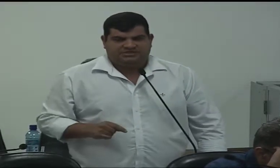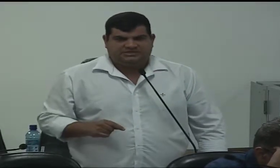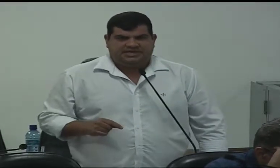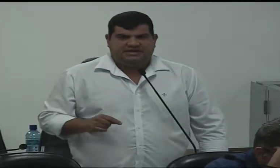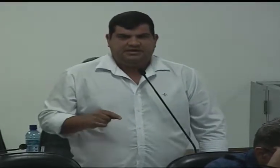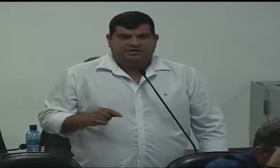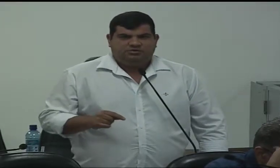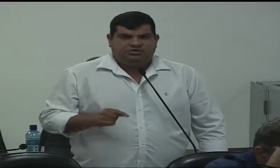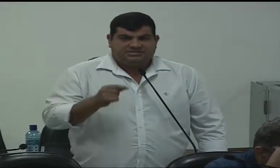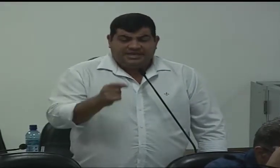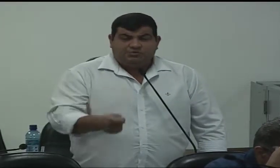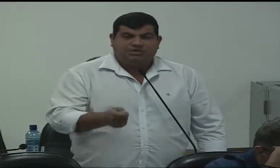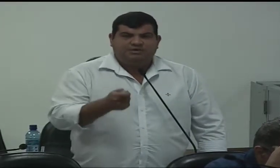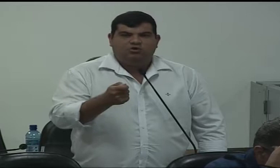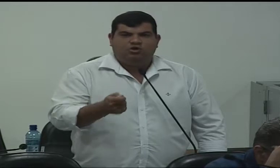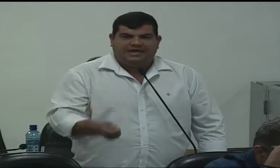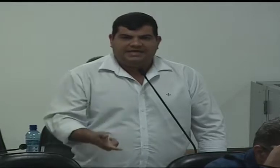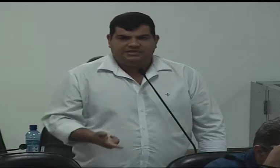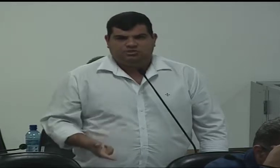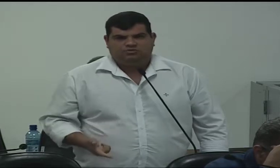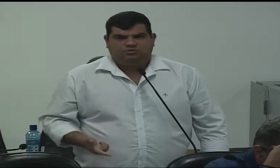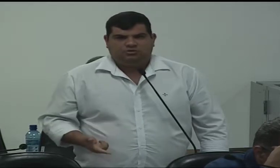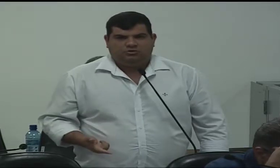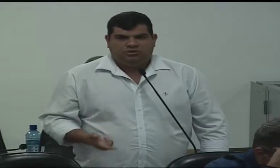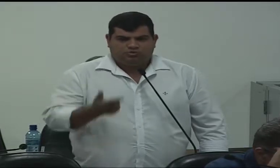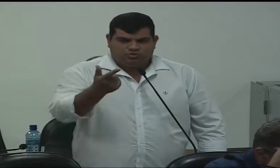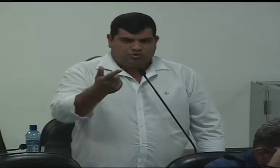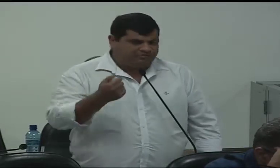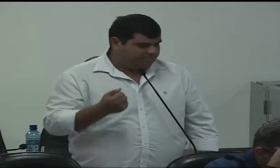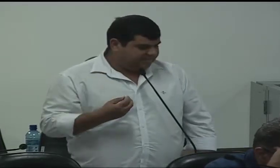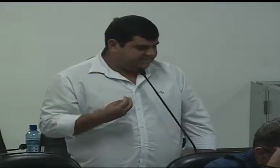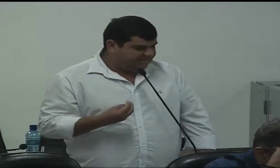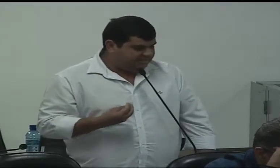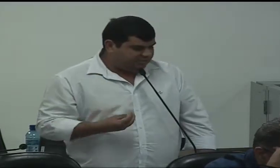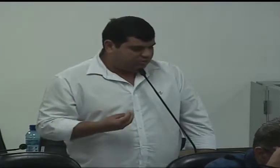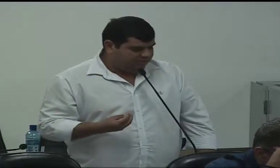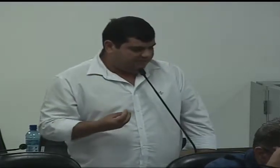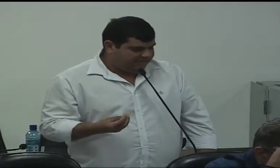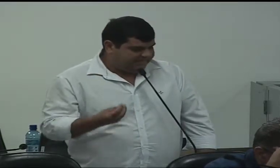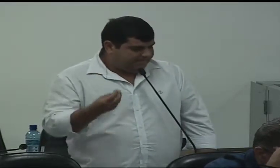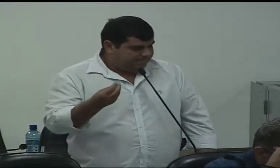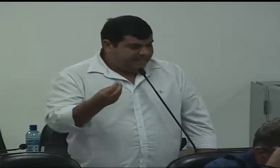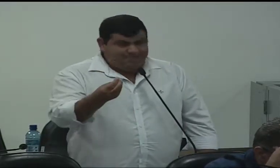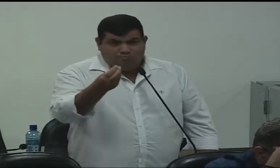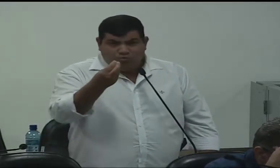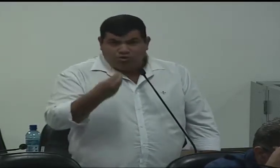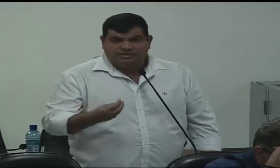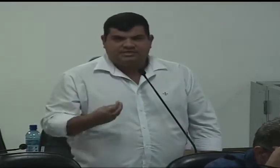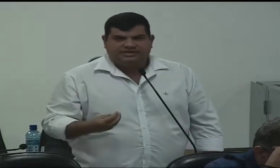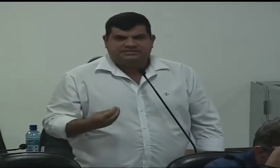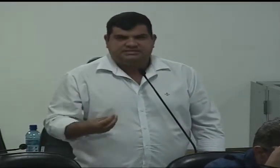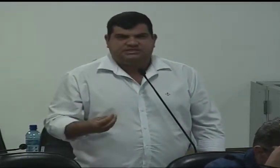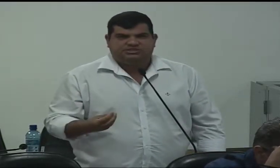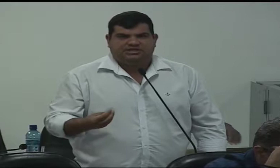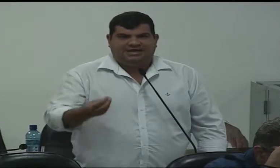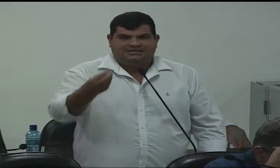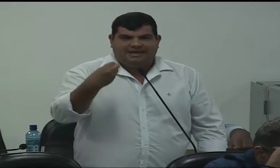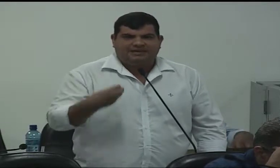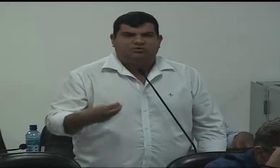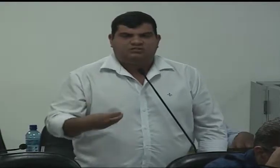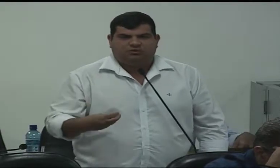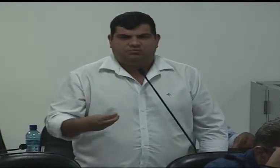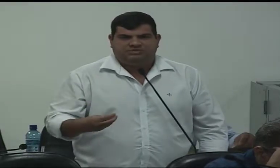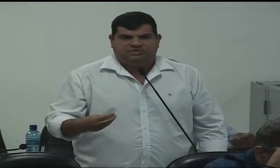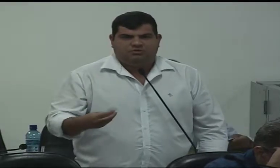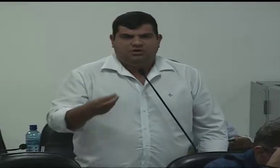para conversar, nós temos que melhorar isso. Esse requerimento que o senhor faz é muito interessante, até